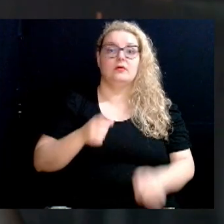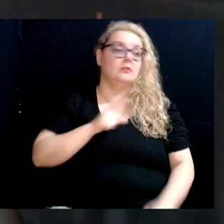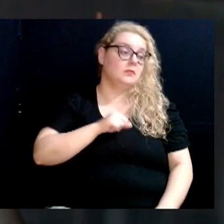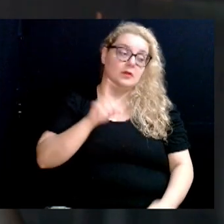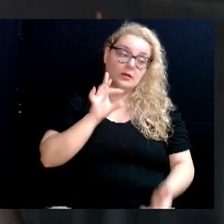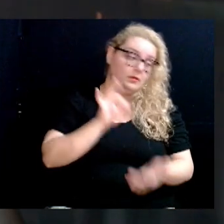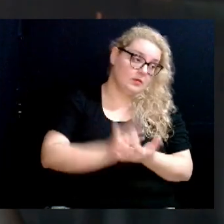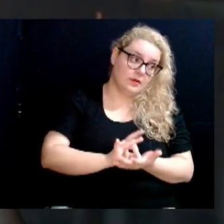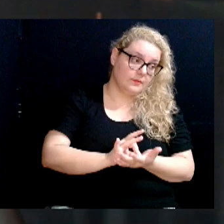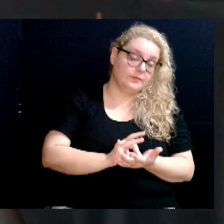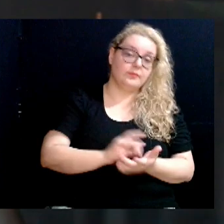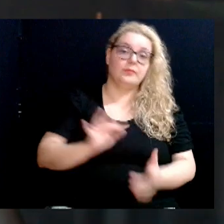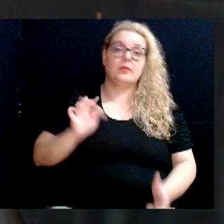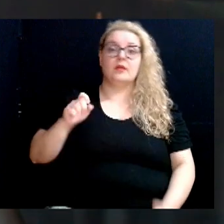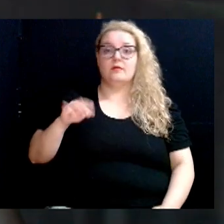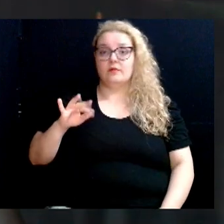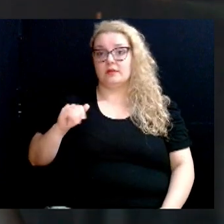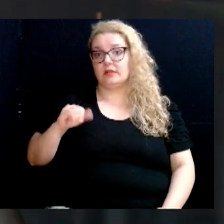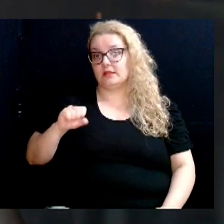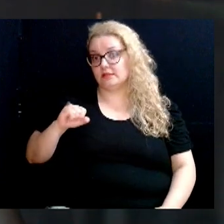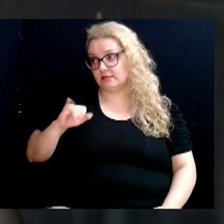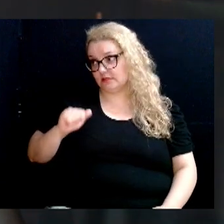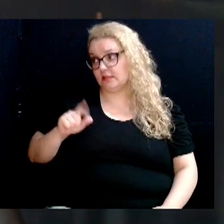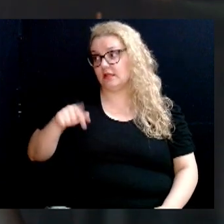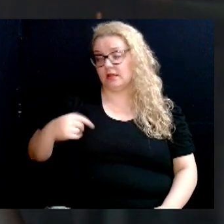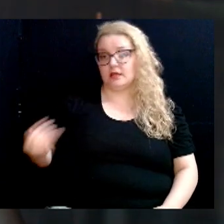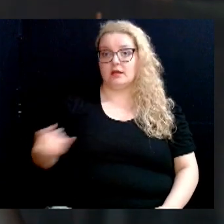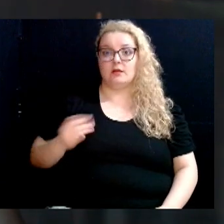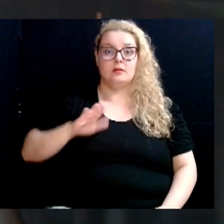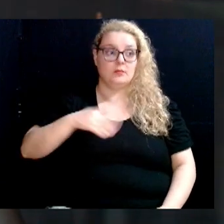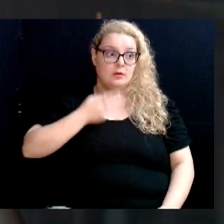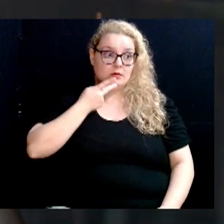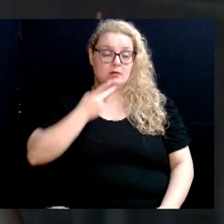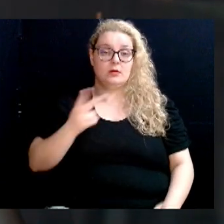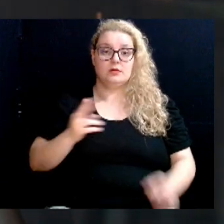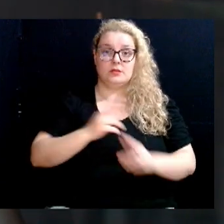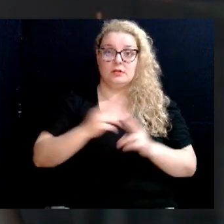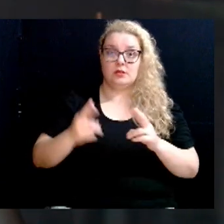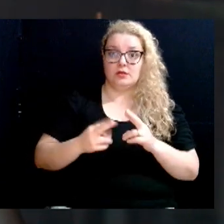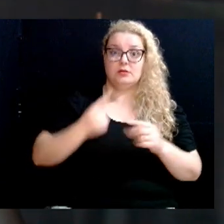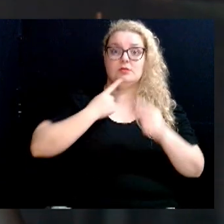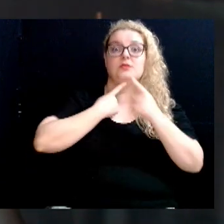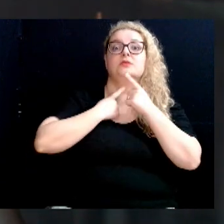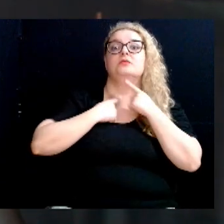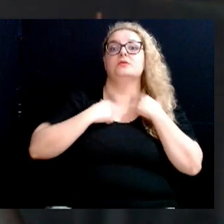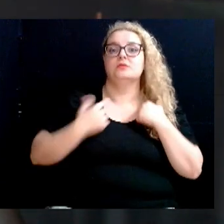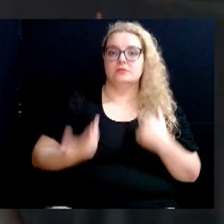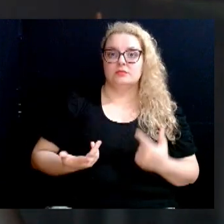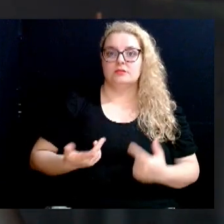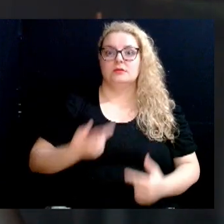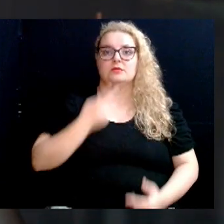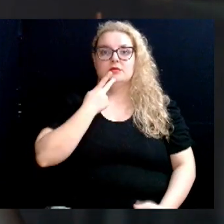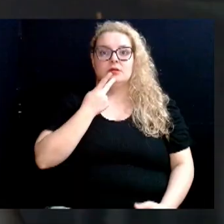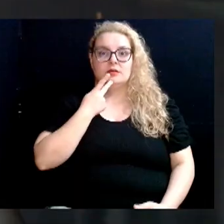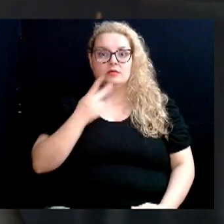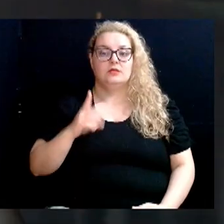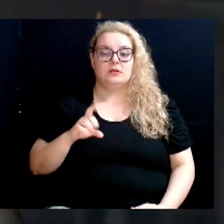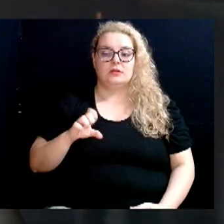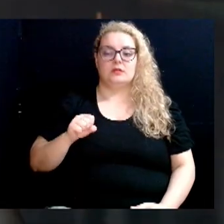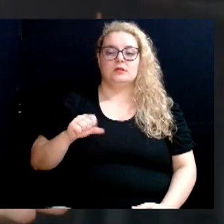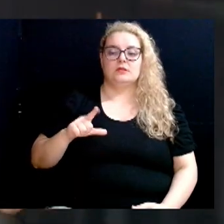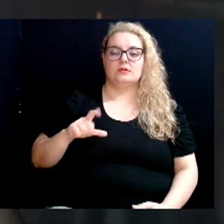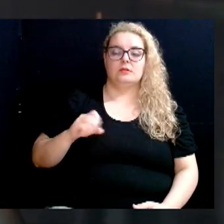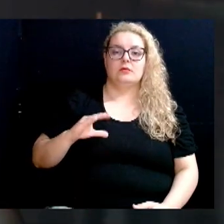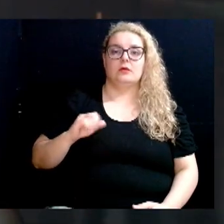é importante, mas quando a gente está falando de relações, quando a gente está falando de desejo, a gente vai estar falando de deslocamento. Onde esse desejo